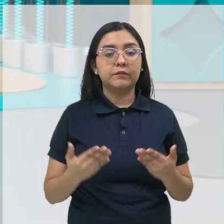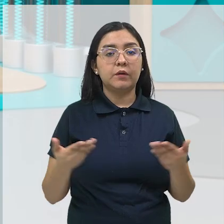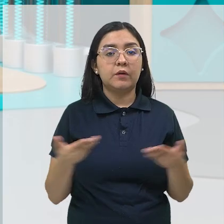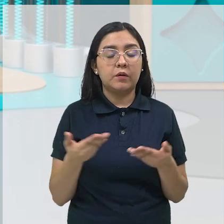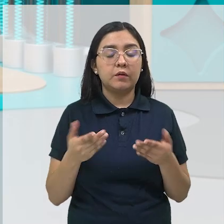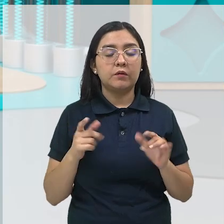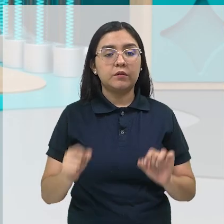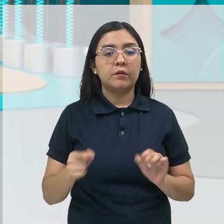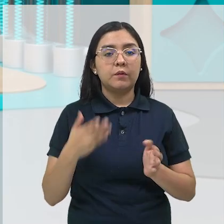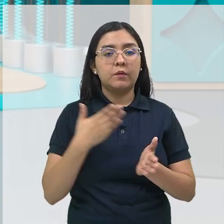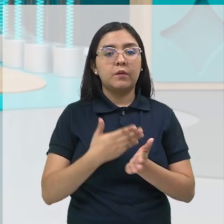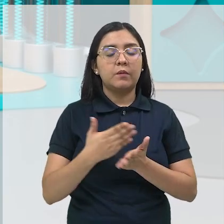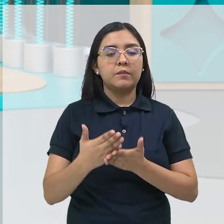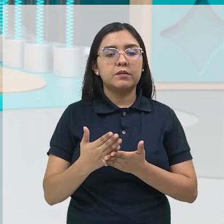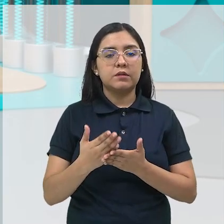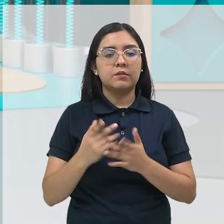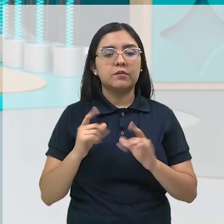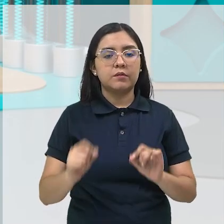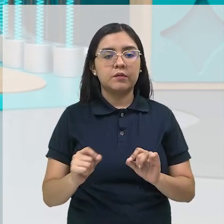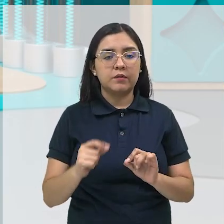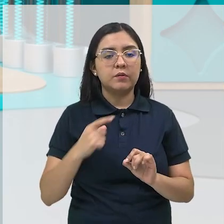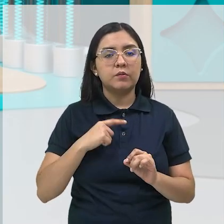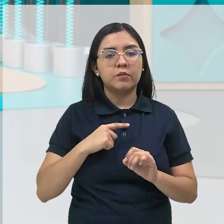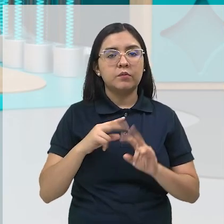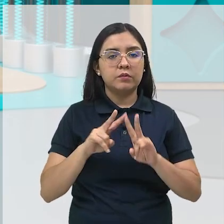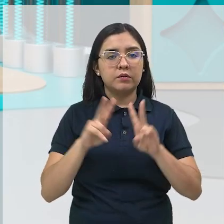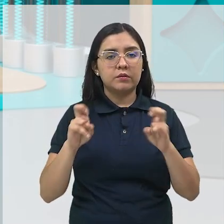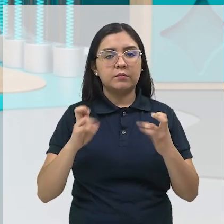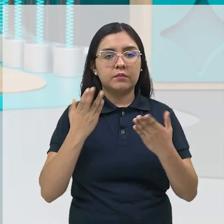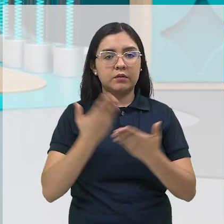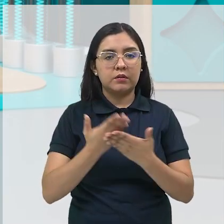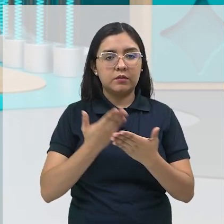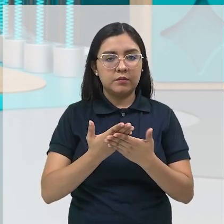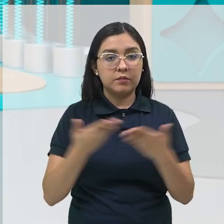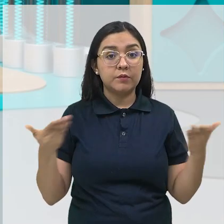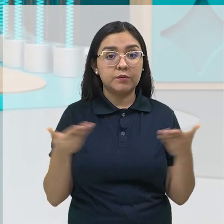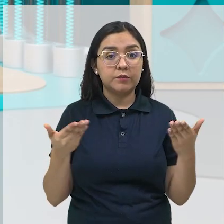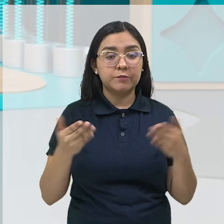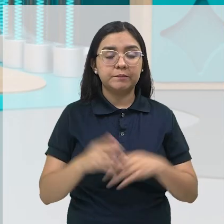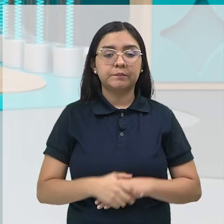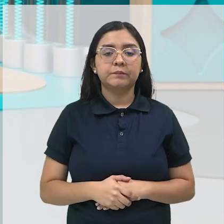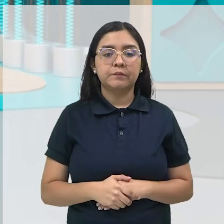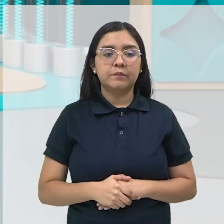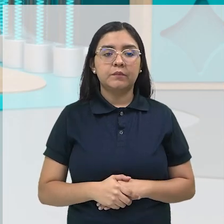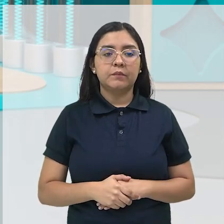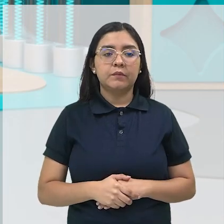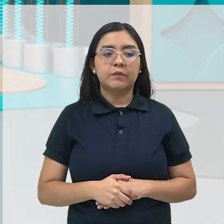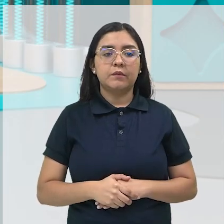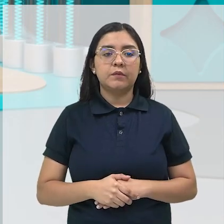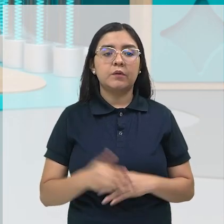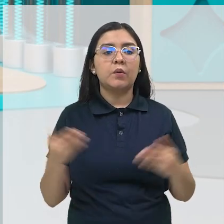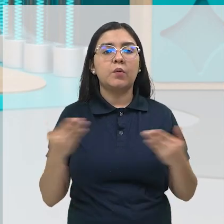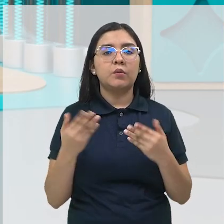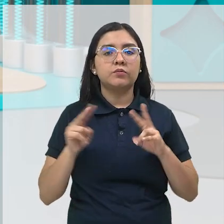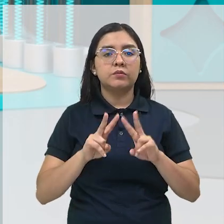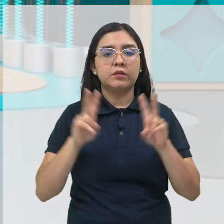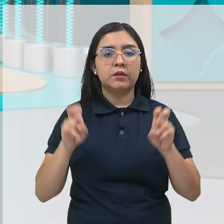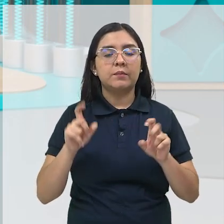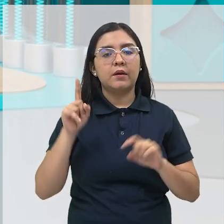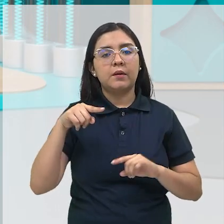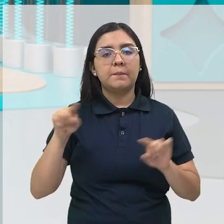para a gente começar a introduzir o nosso assunto de hoje. Afinal, nós vamos falar sobre